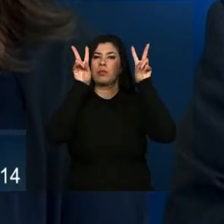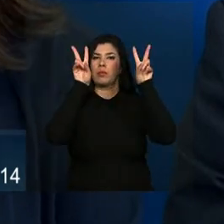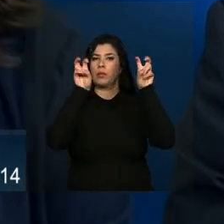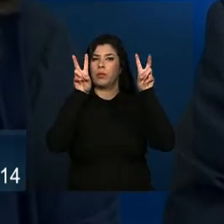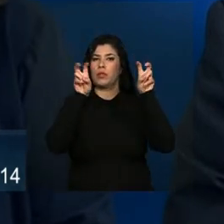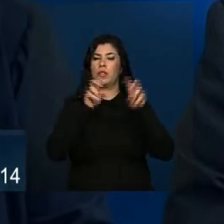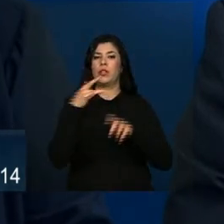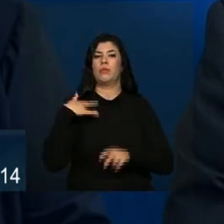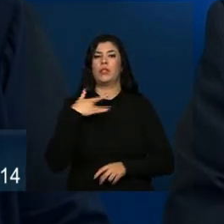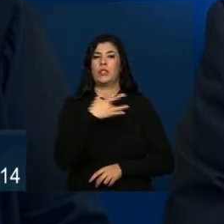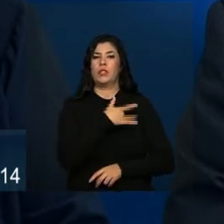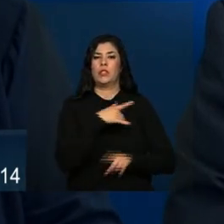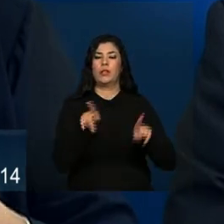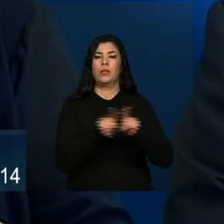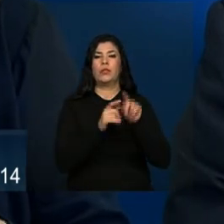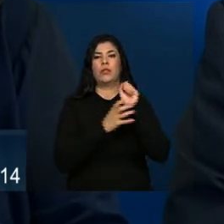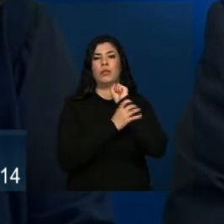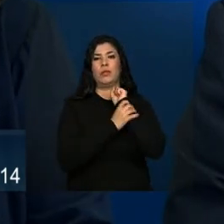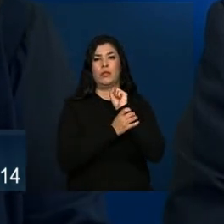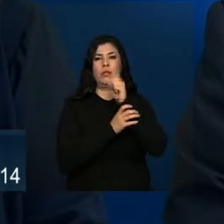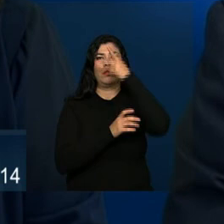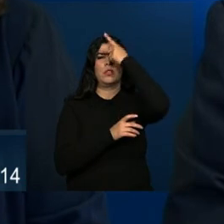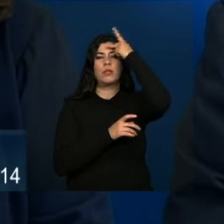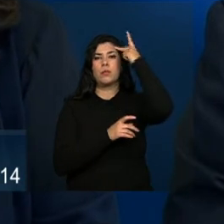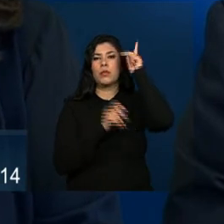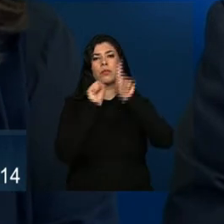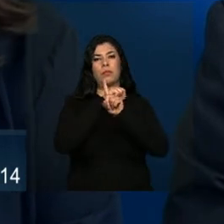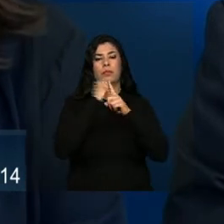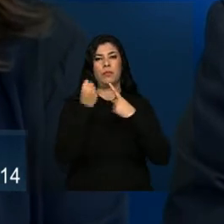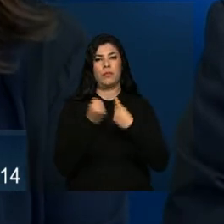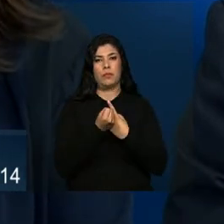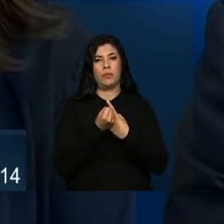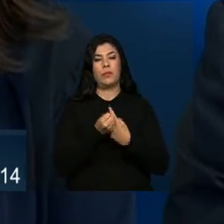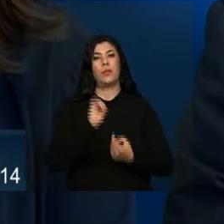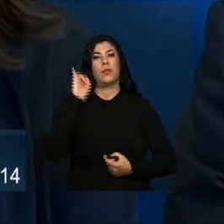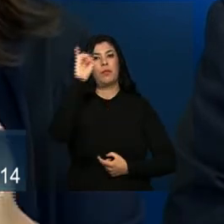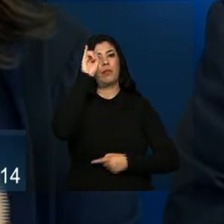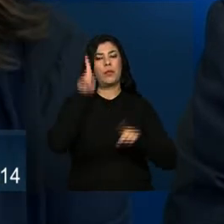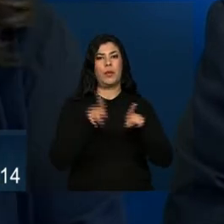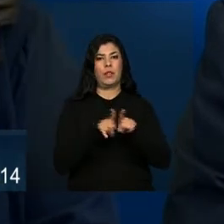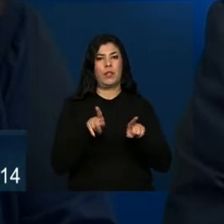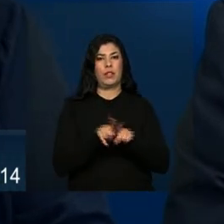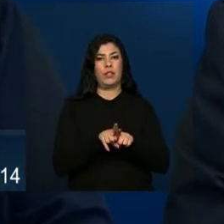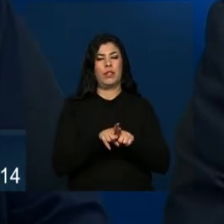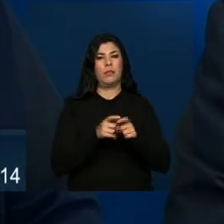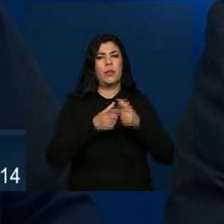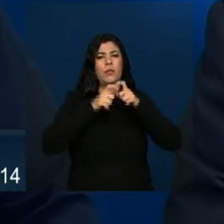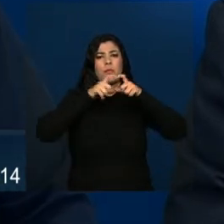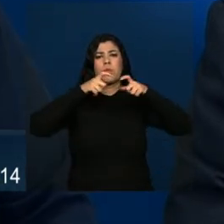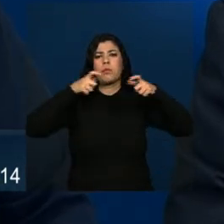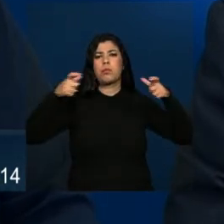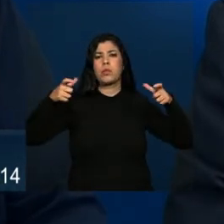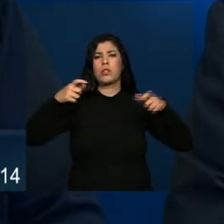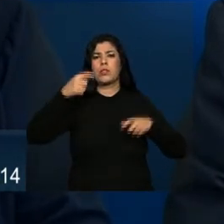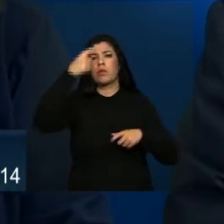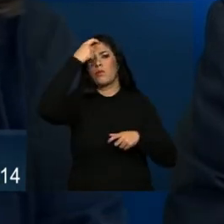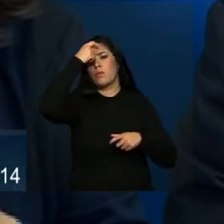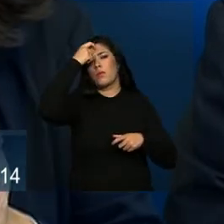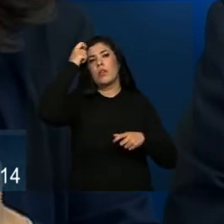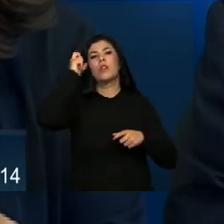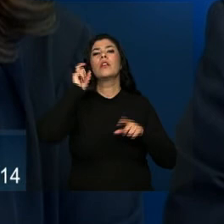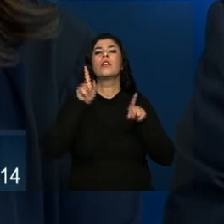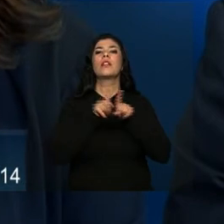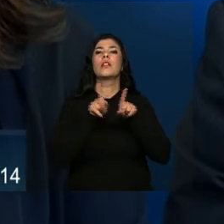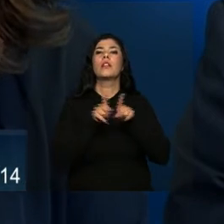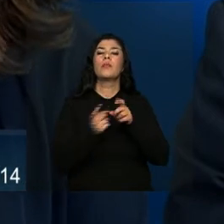da sua saúde e segurança acho que é muito importante nessa ampliação da conscientização não